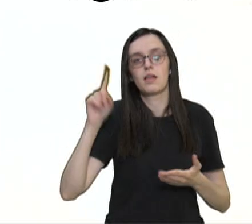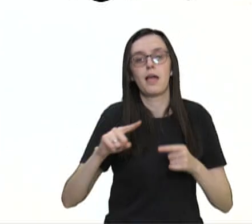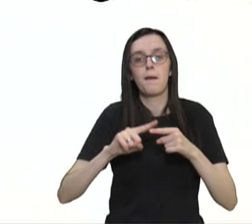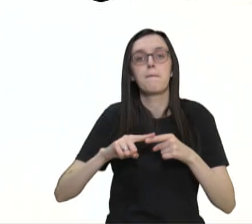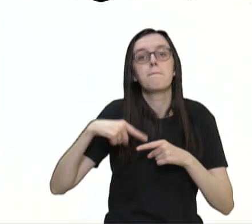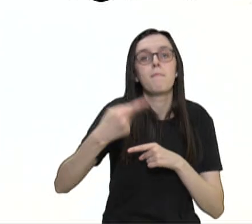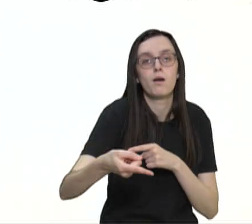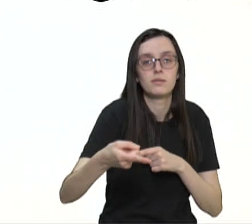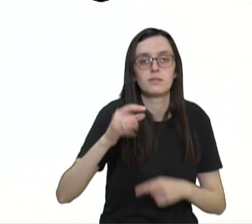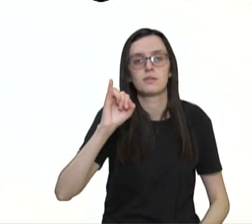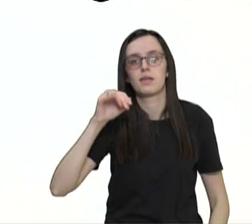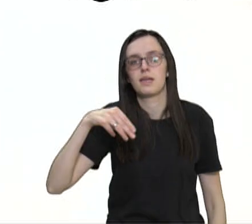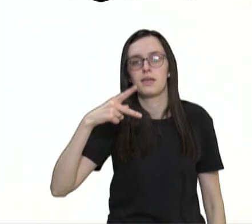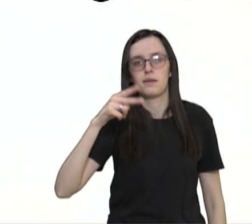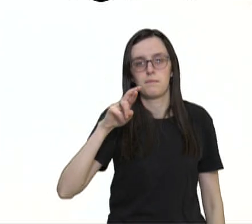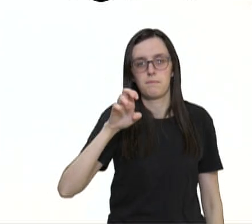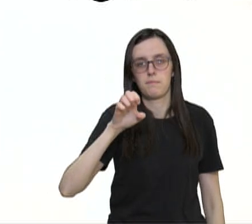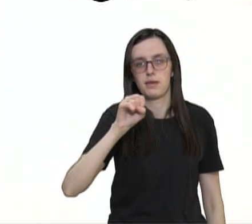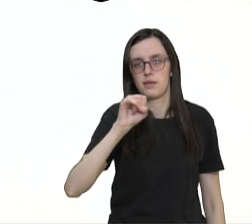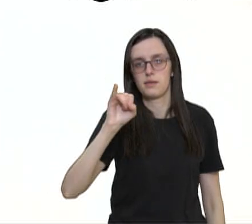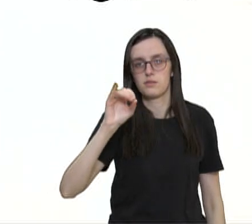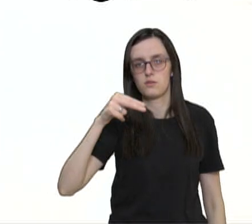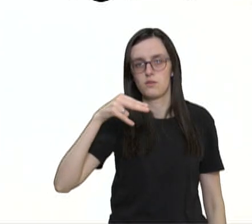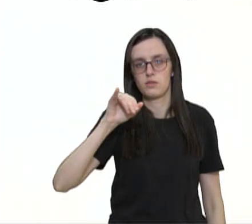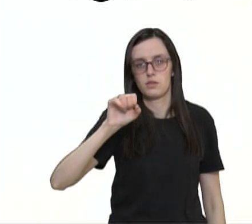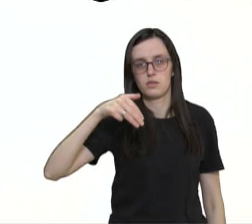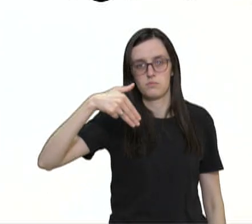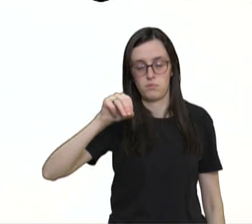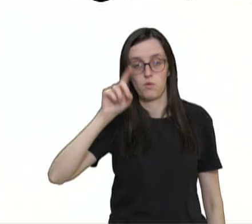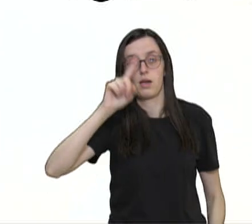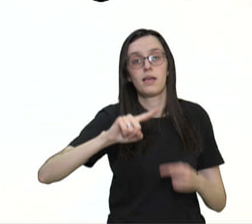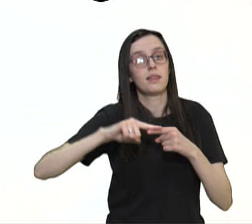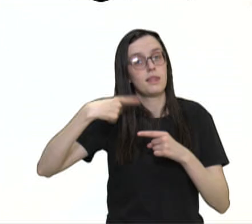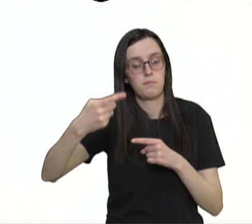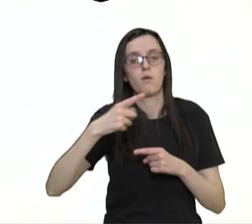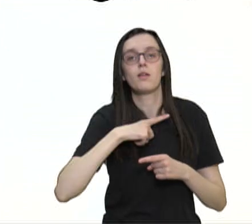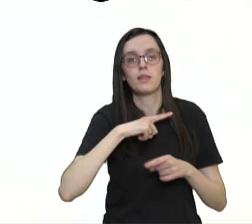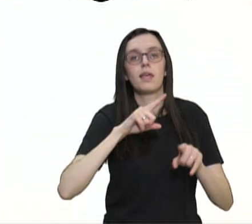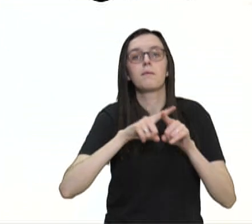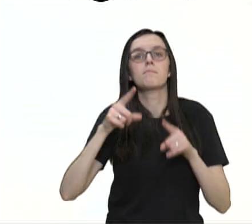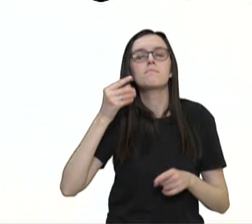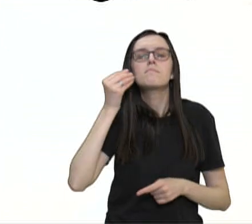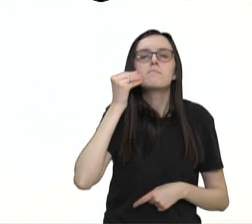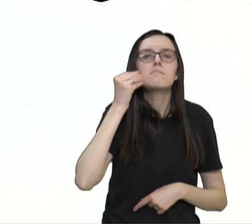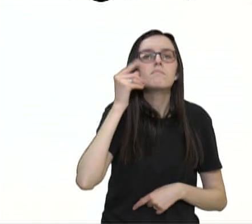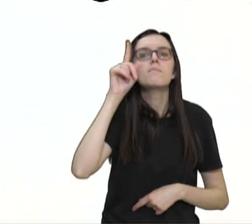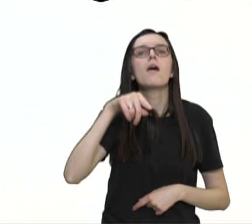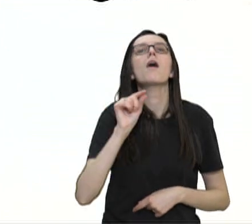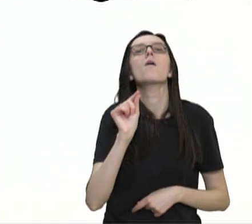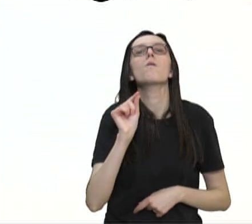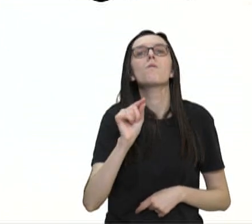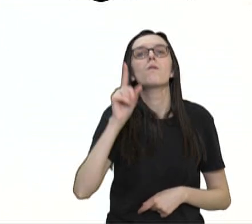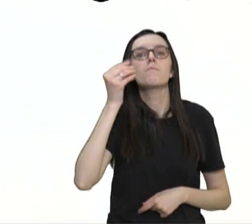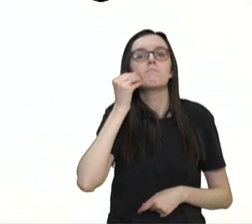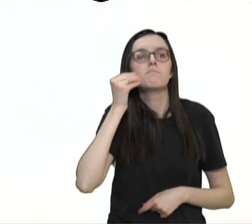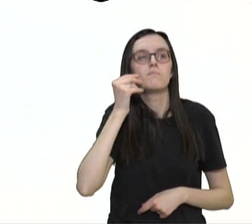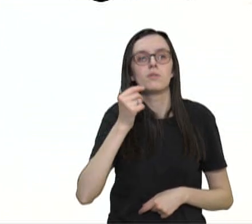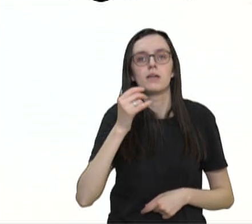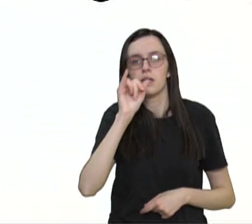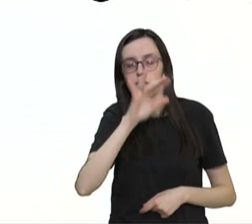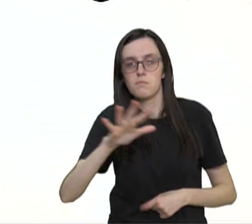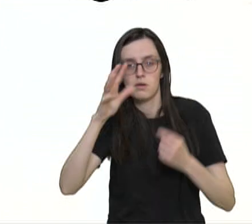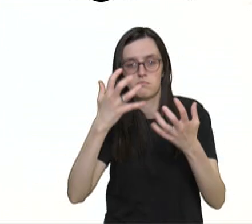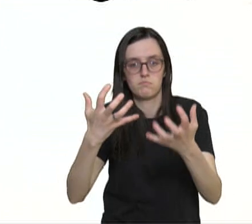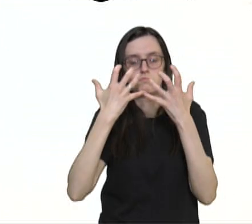Pós-impressionismo. Trouxe a inspiração do impressionismo, né? Mas com a tendência de experimentação da força da imagem,